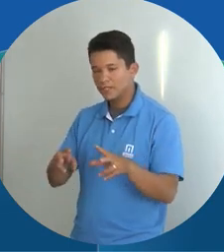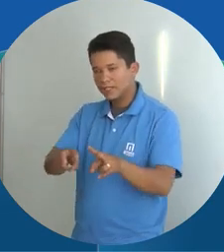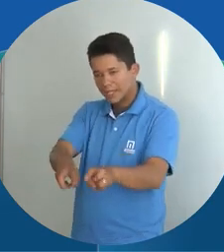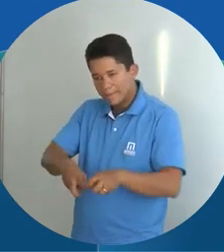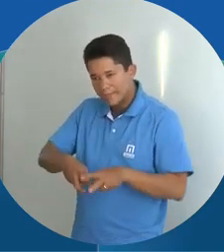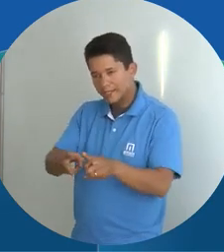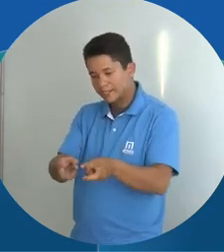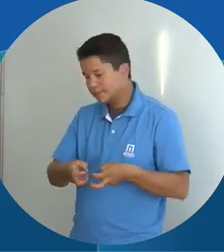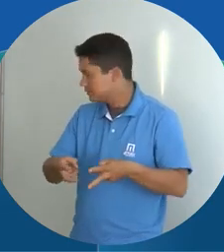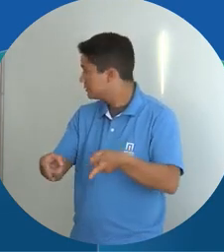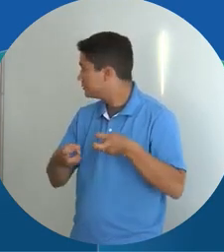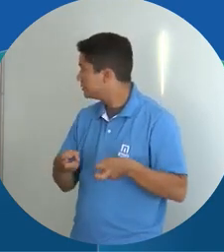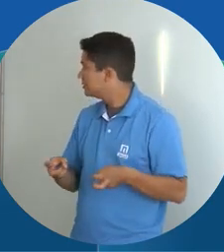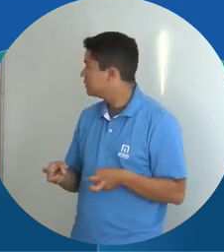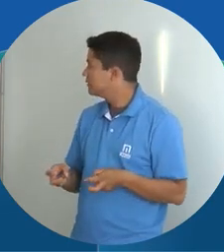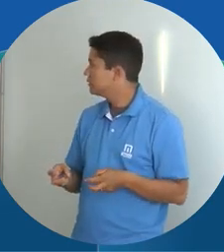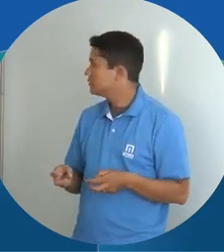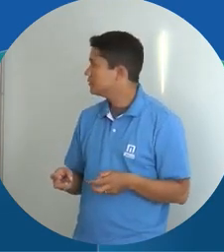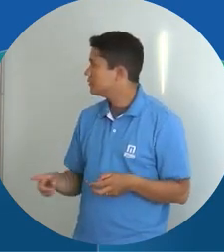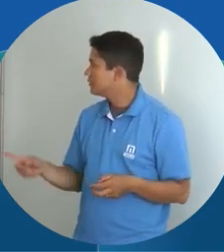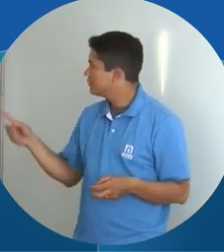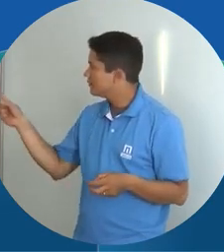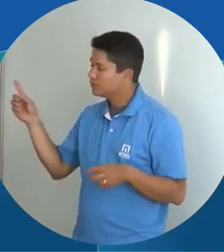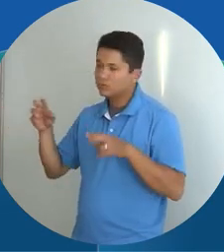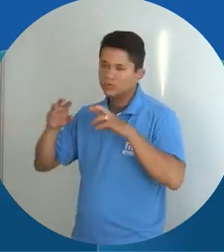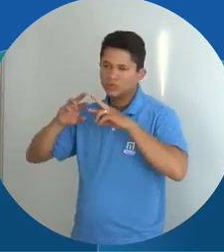todos esses equipamentos de retomadoras e